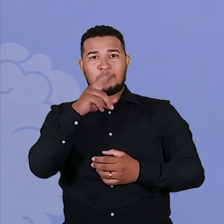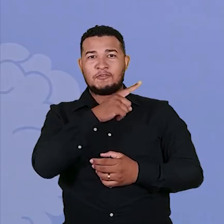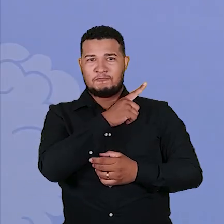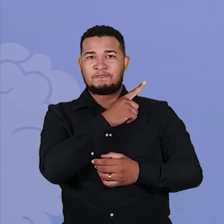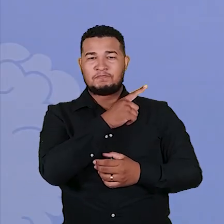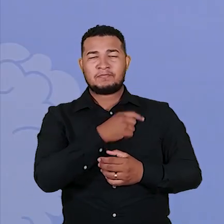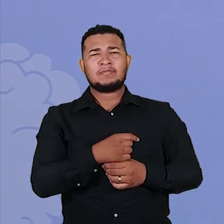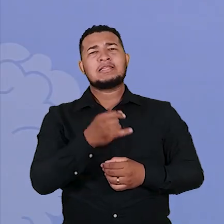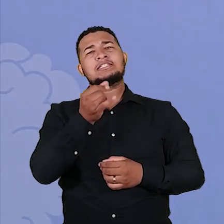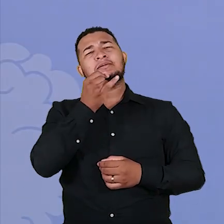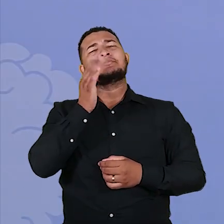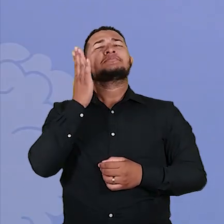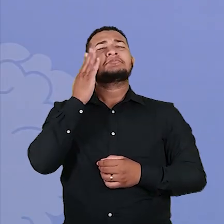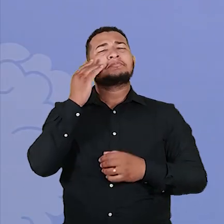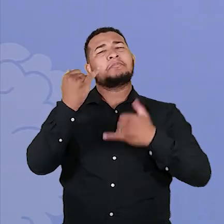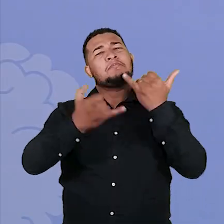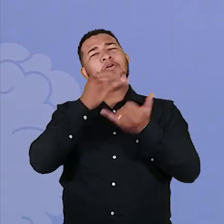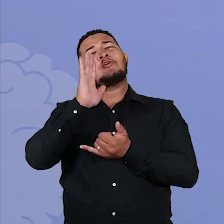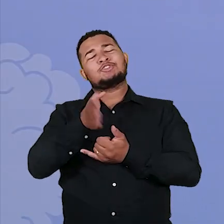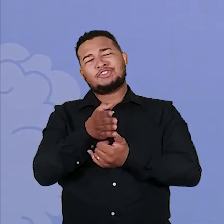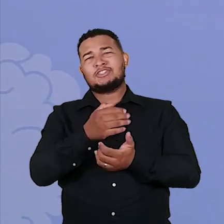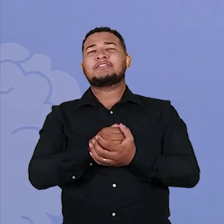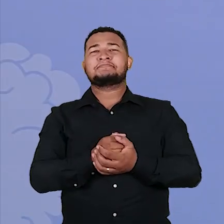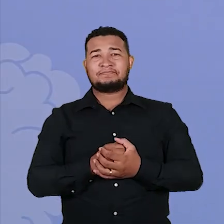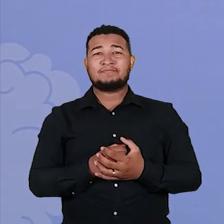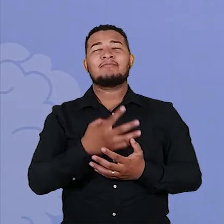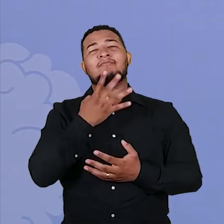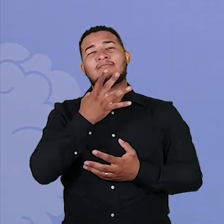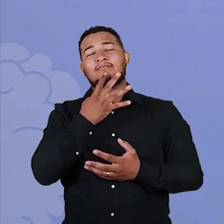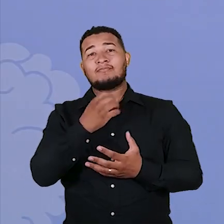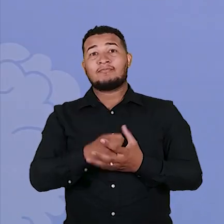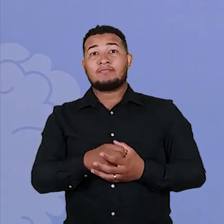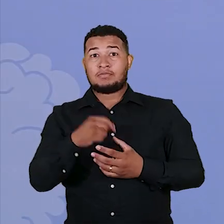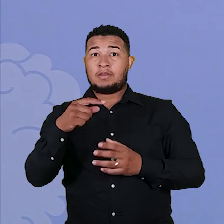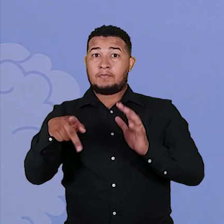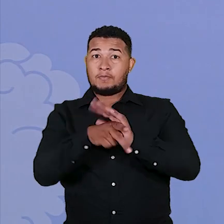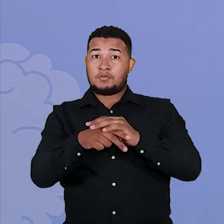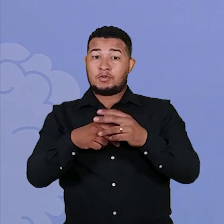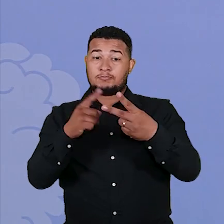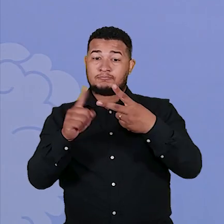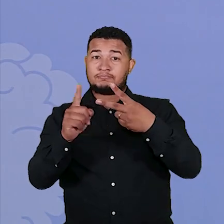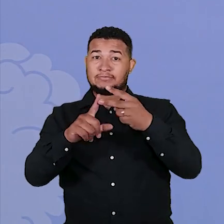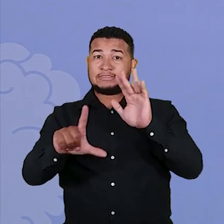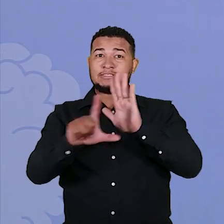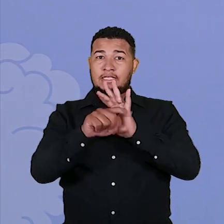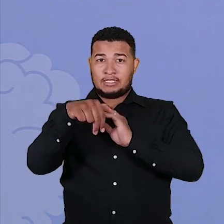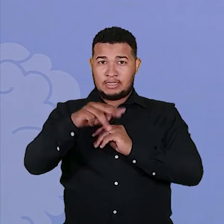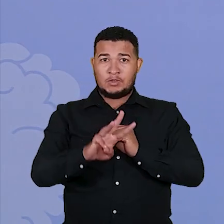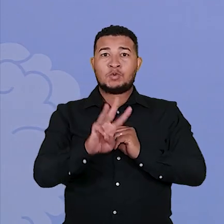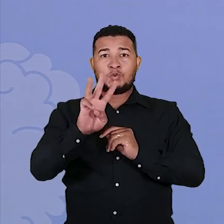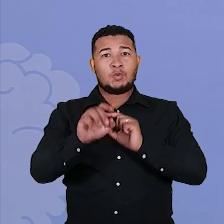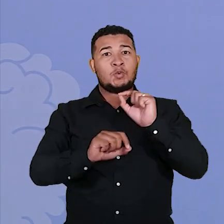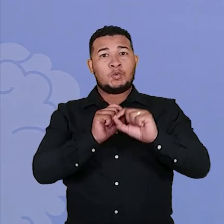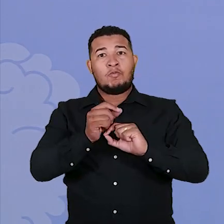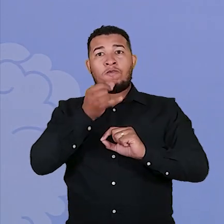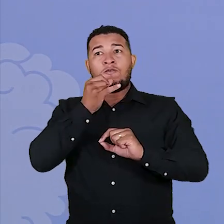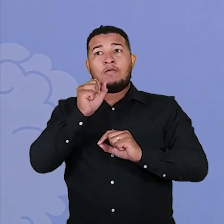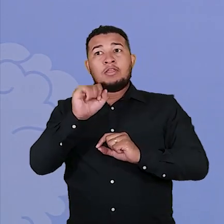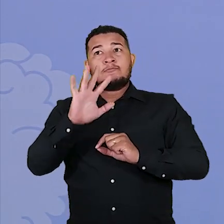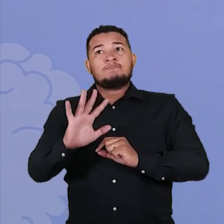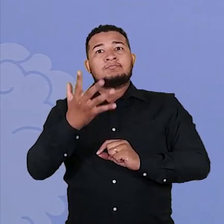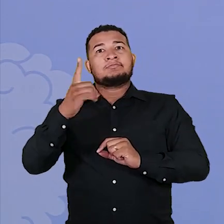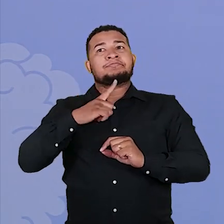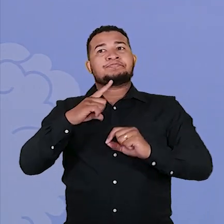já viram quem nunca brincou né de queimada então olha só o princípio da segunda lei de newton quando você